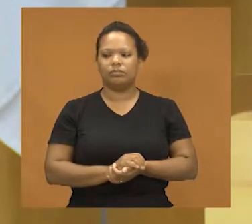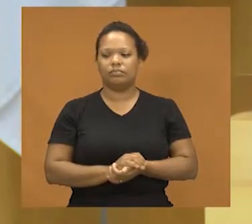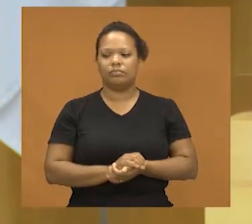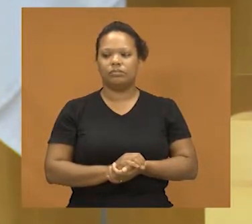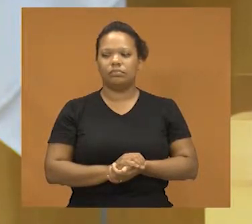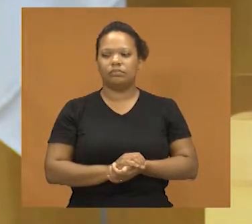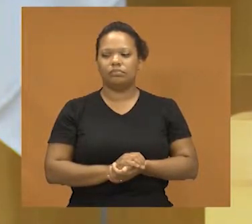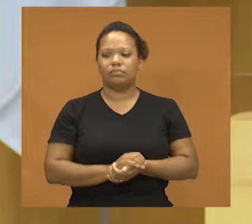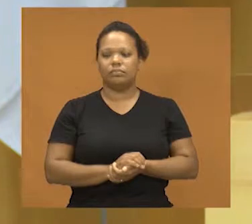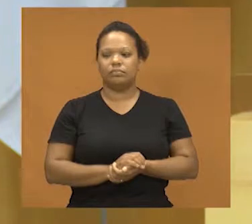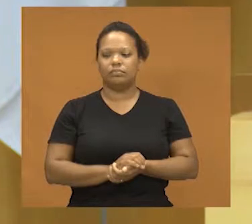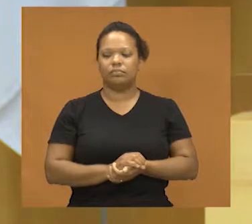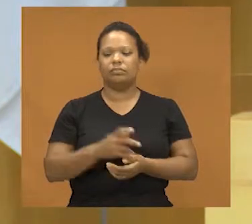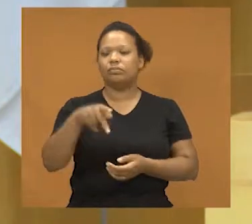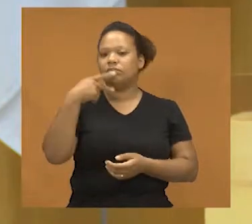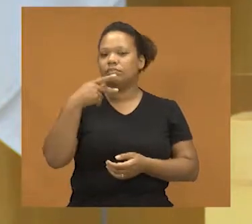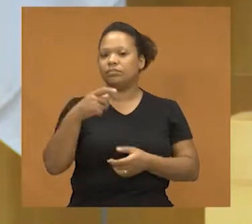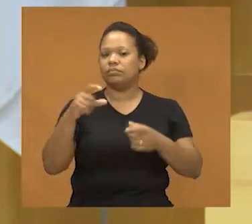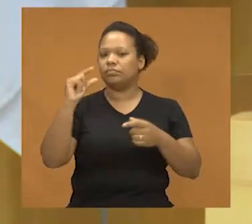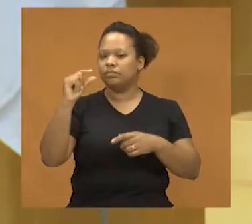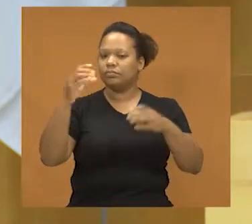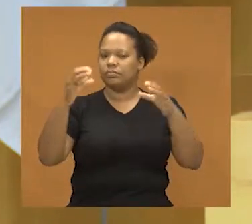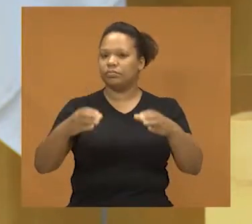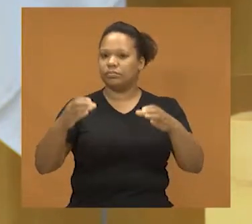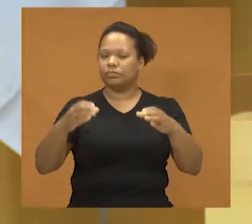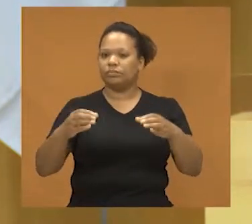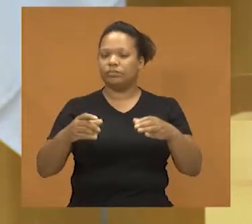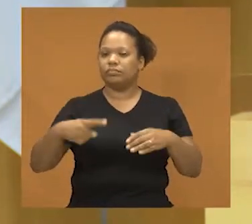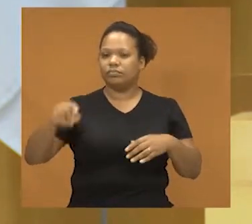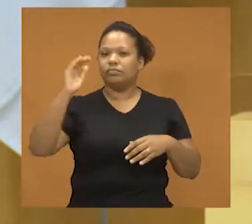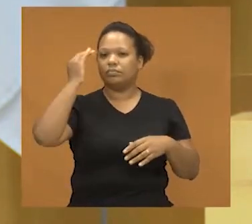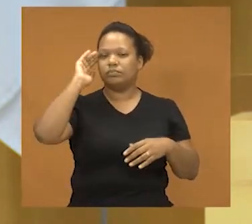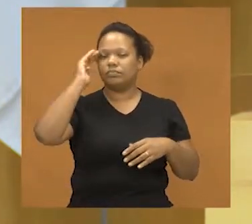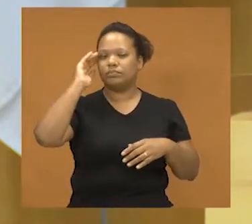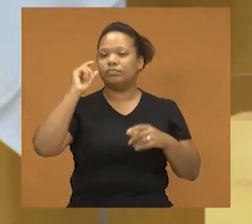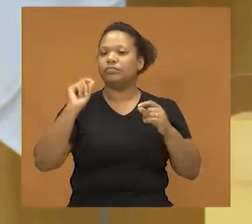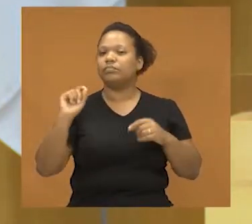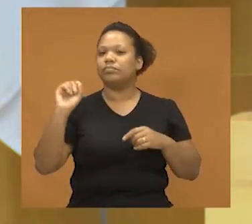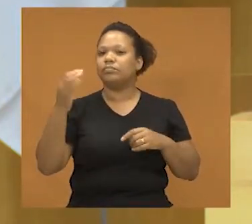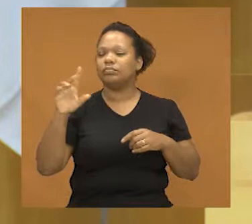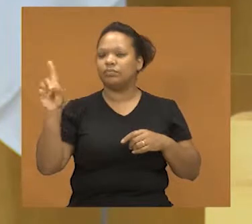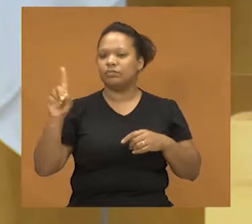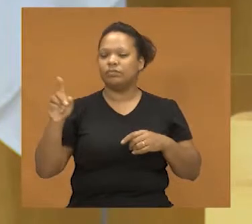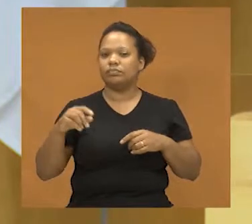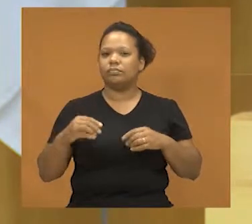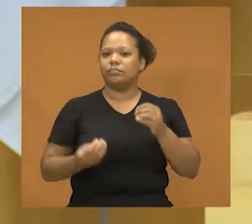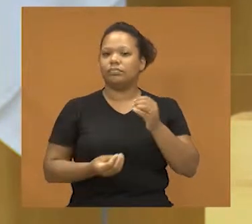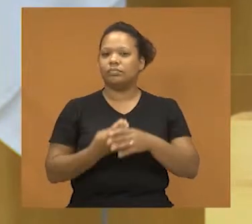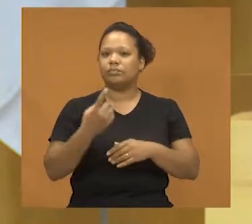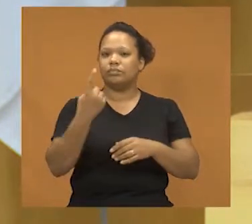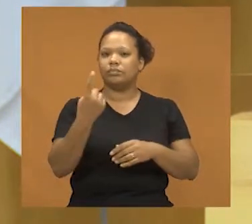Bem, vou falar um pouco do bairro, só para vocês entenderem o que é a Estância Porto Velho. Ela foi criada